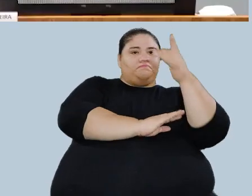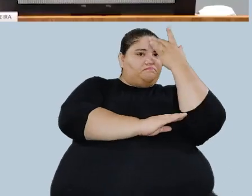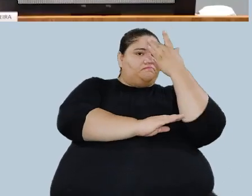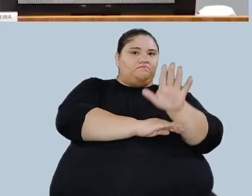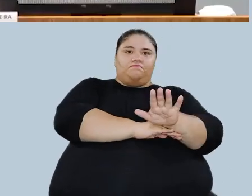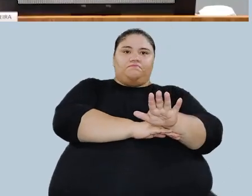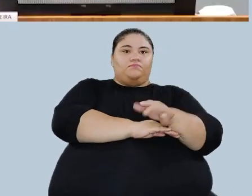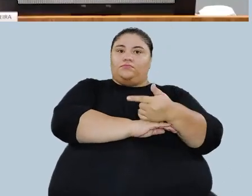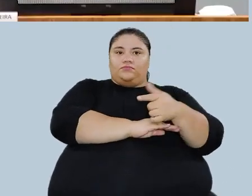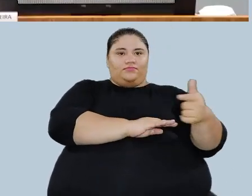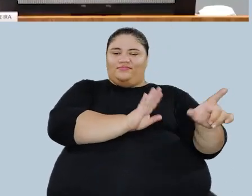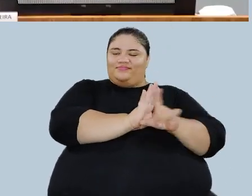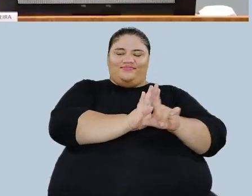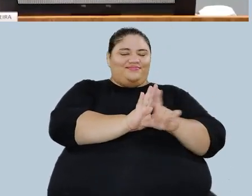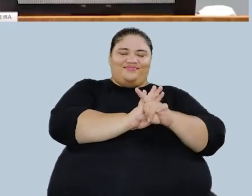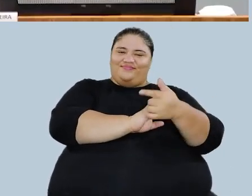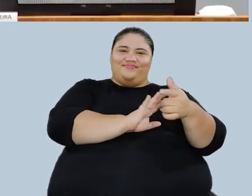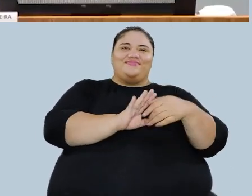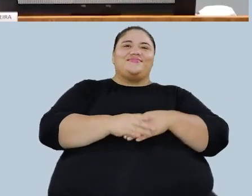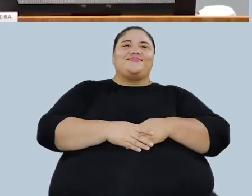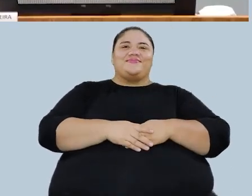Não tem legislação. Não tem legislação.